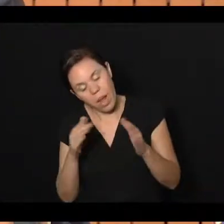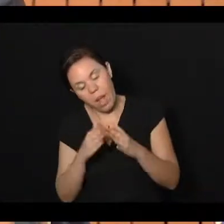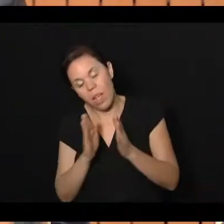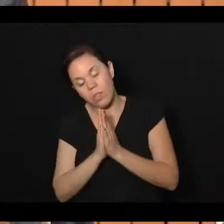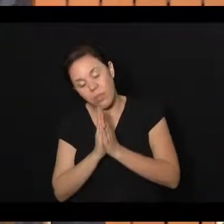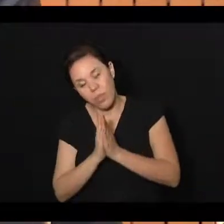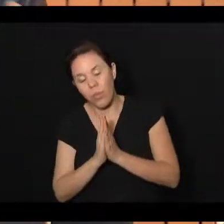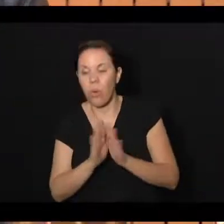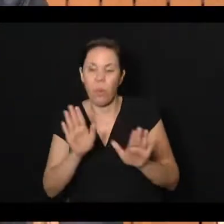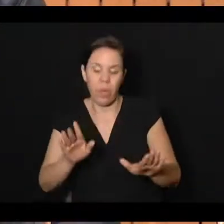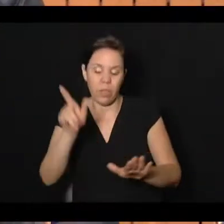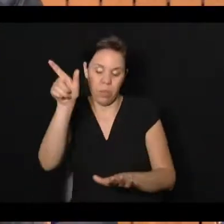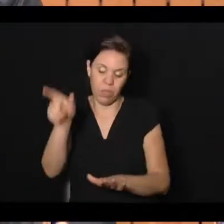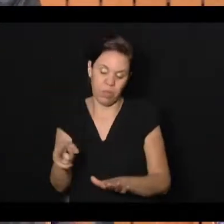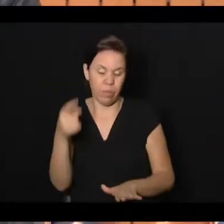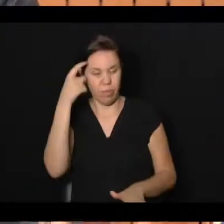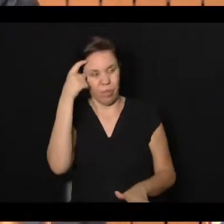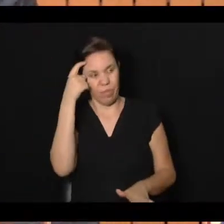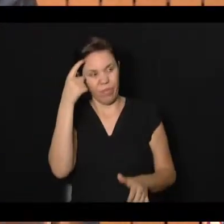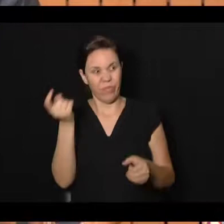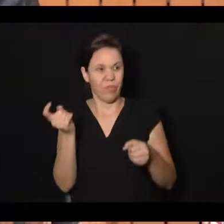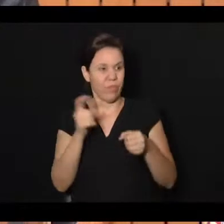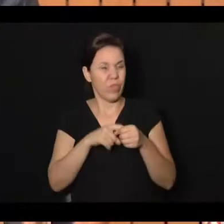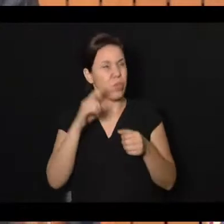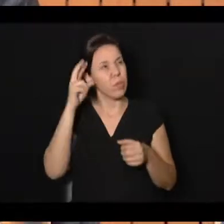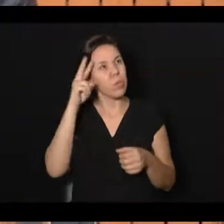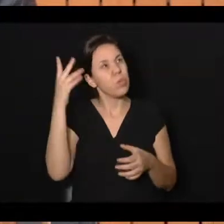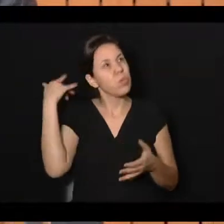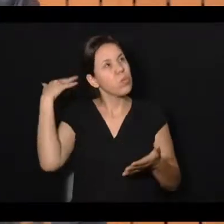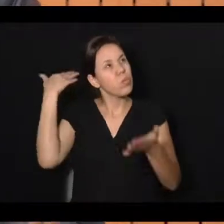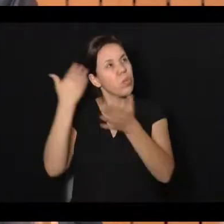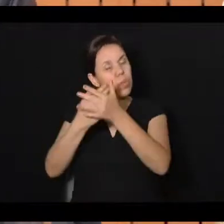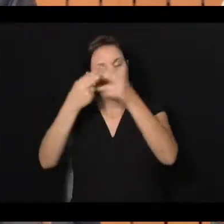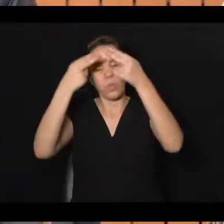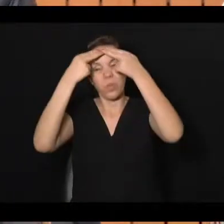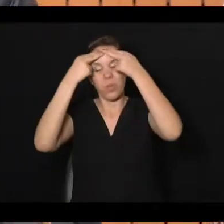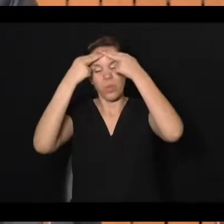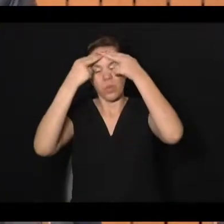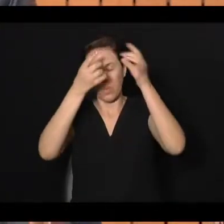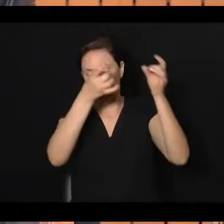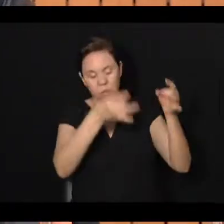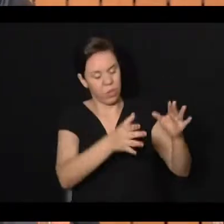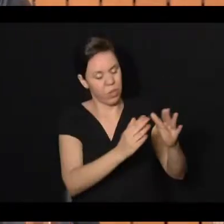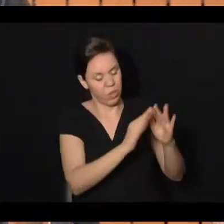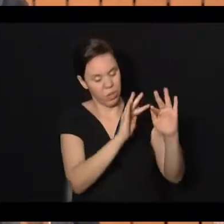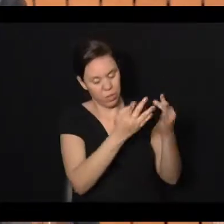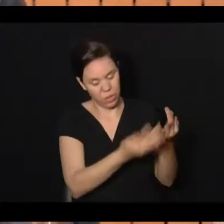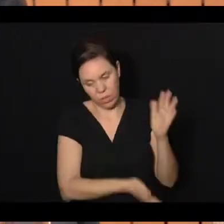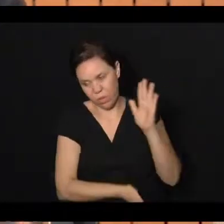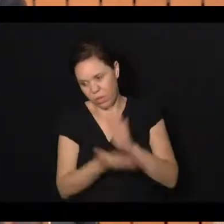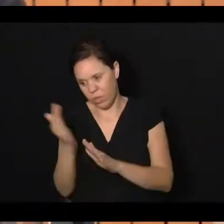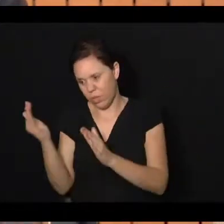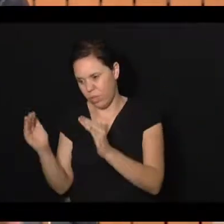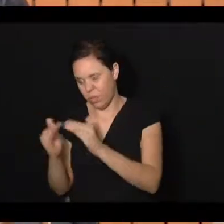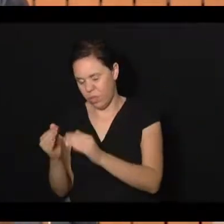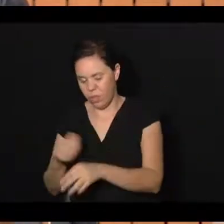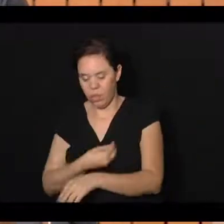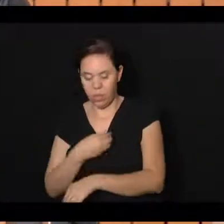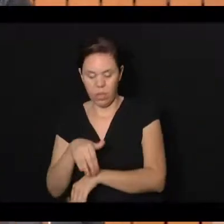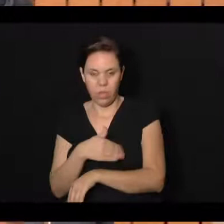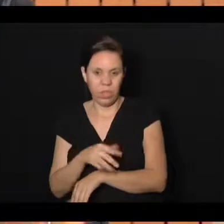só que com ela pensa em voltar ela pensa em tudo aquilo que a levou para a rua e é importante dizer para cada caso isso é